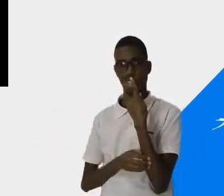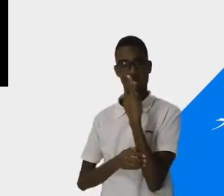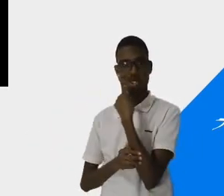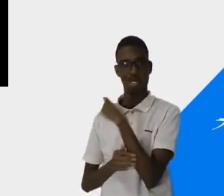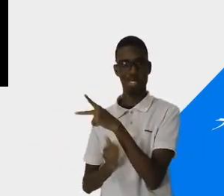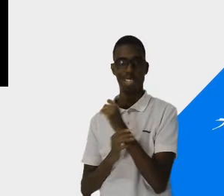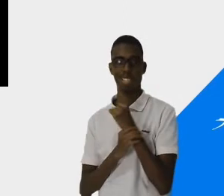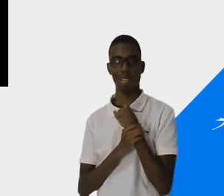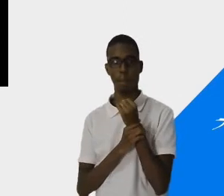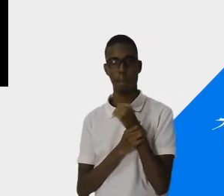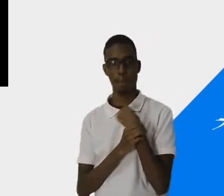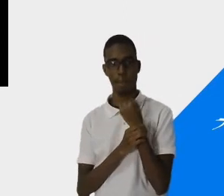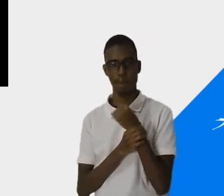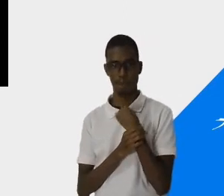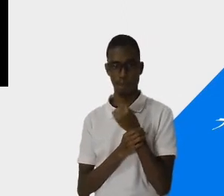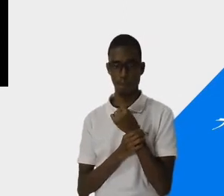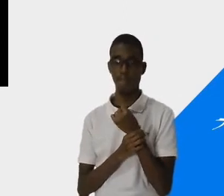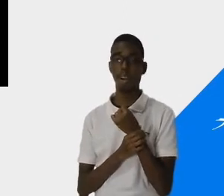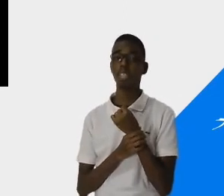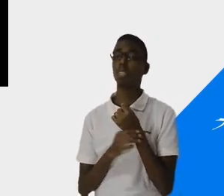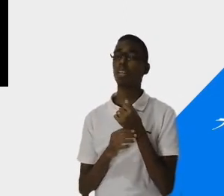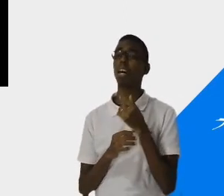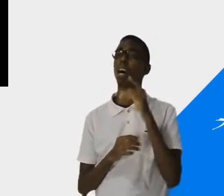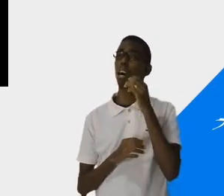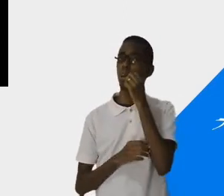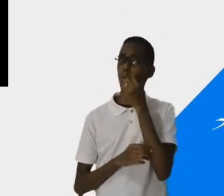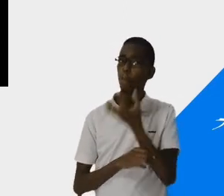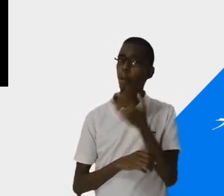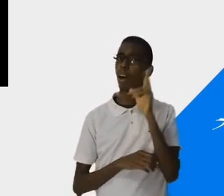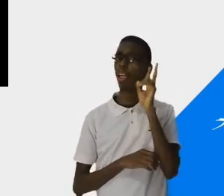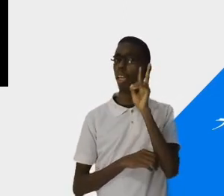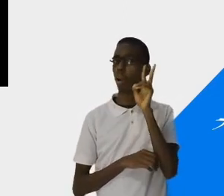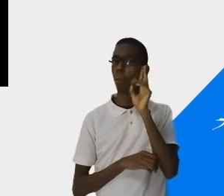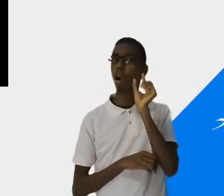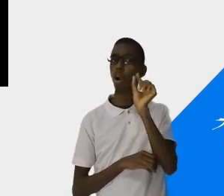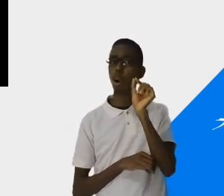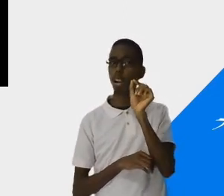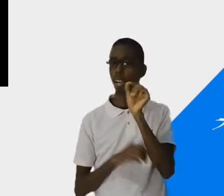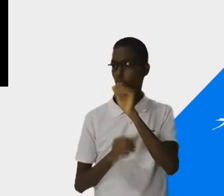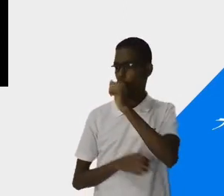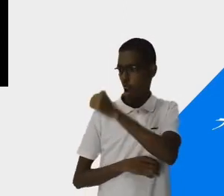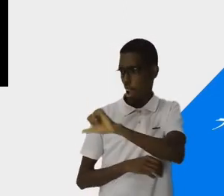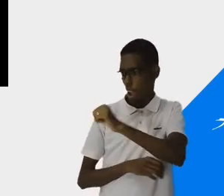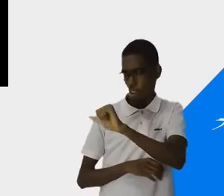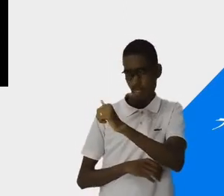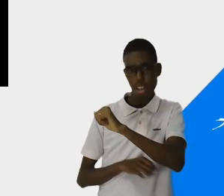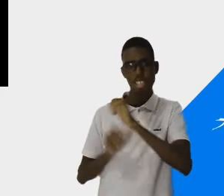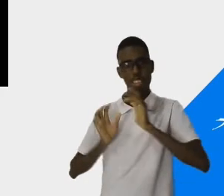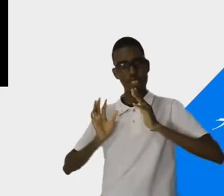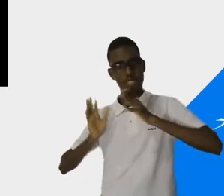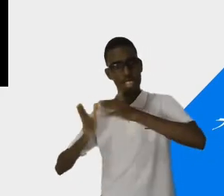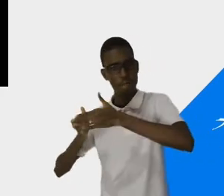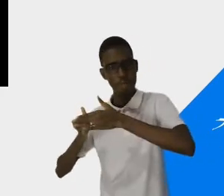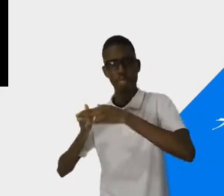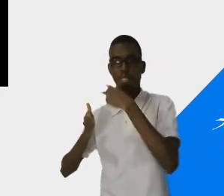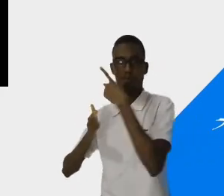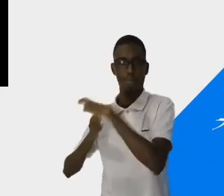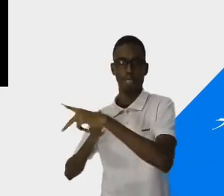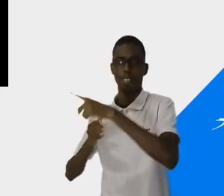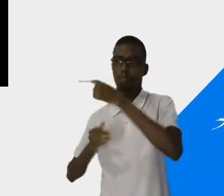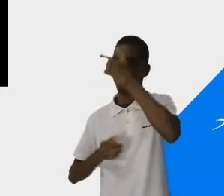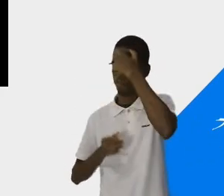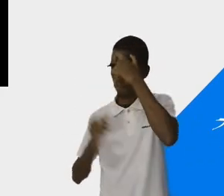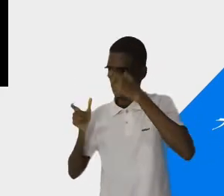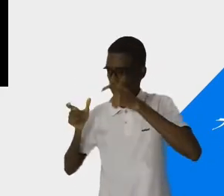É bom lembrar que não são avaliações comuns, elas são destinadas a esse fim, tá?